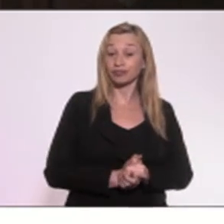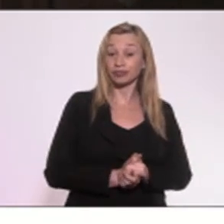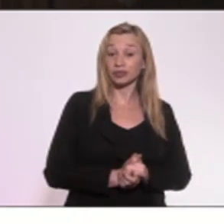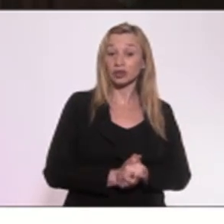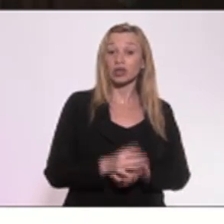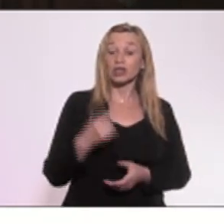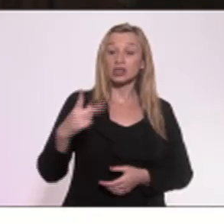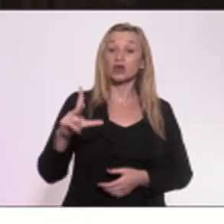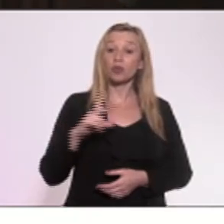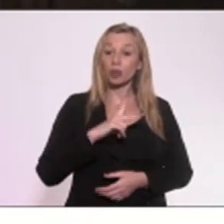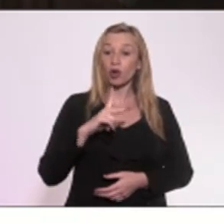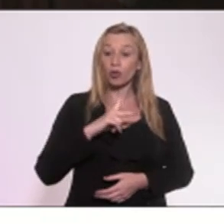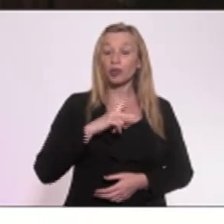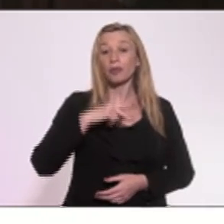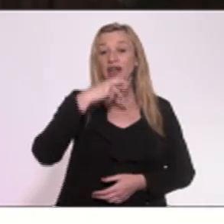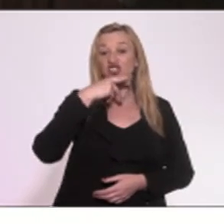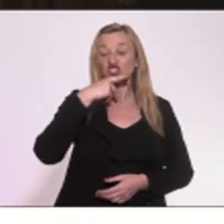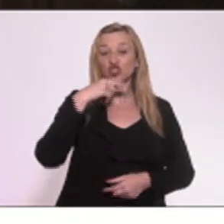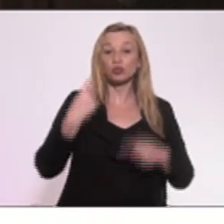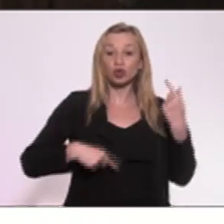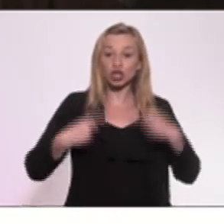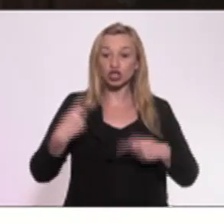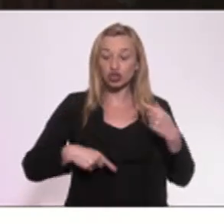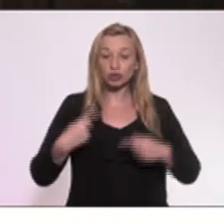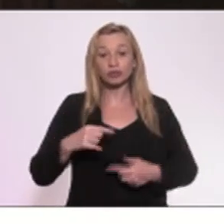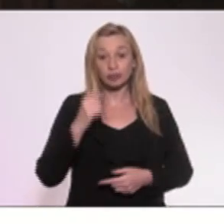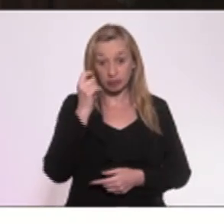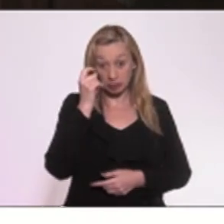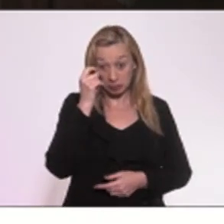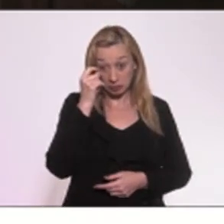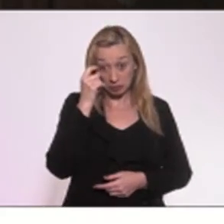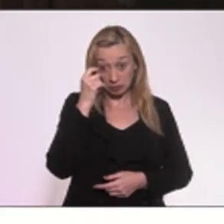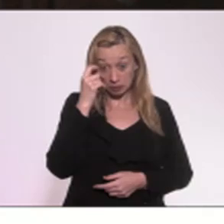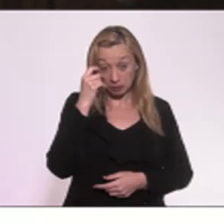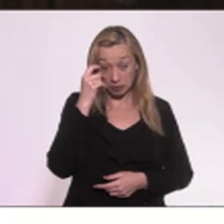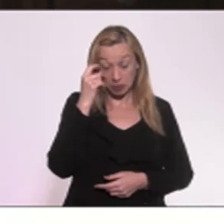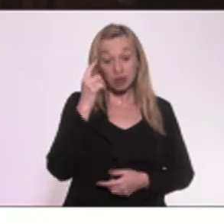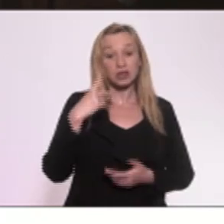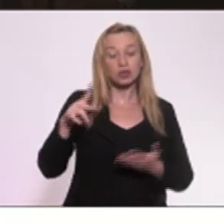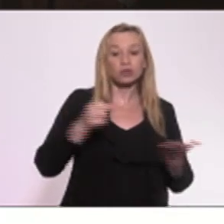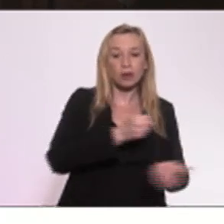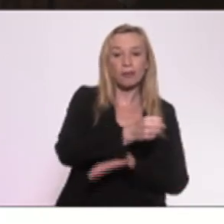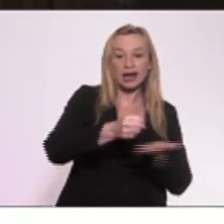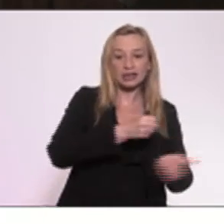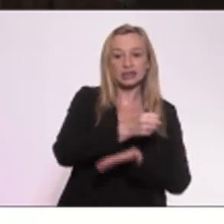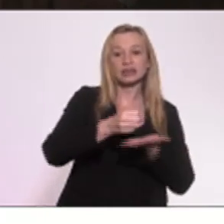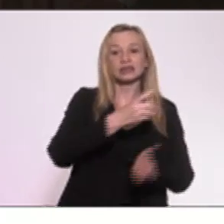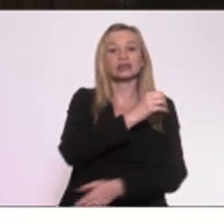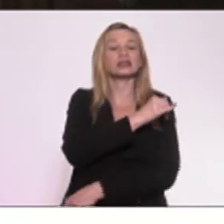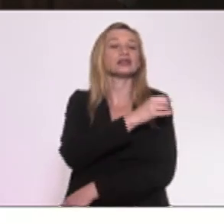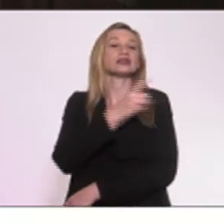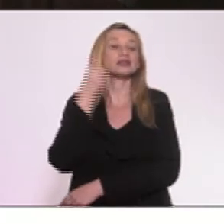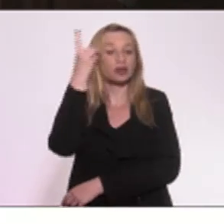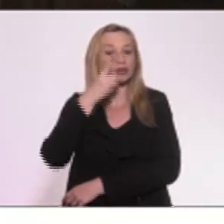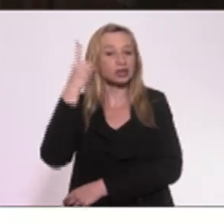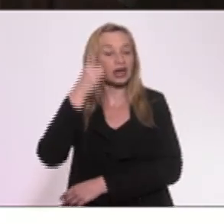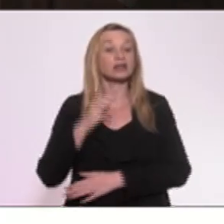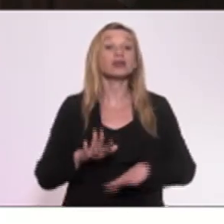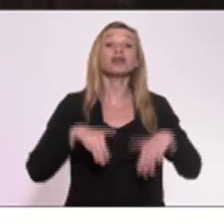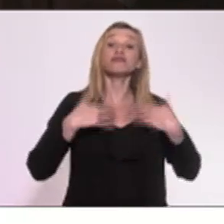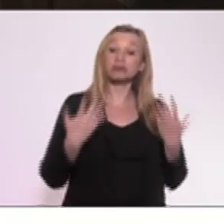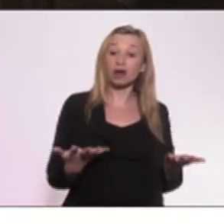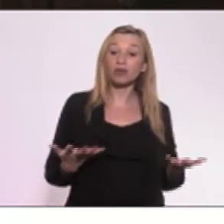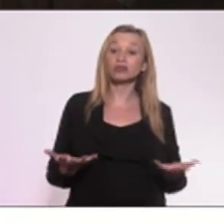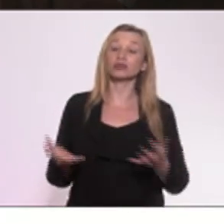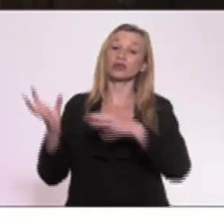seu próprio partido político e sua base de deputados. Então, o Congresso